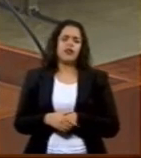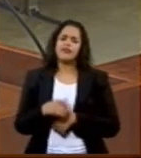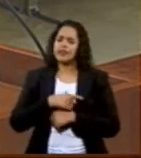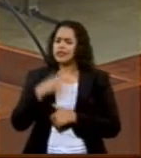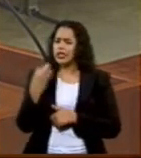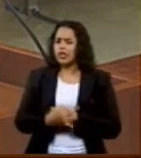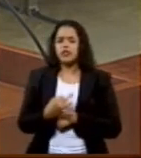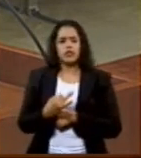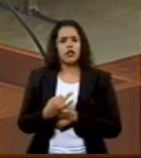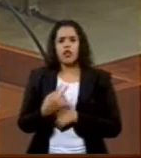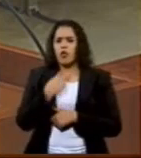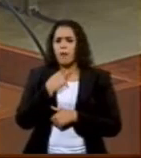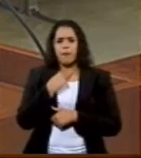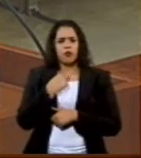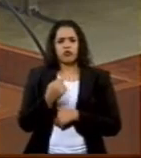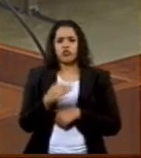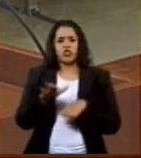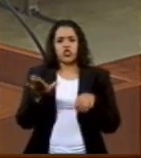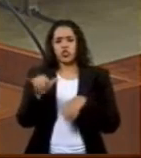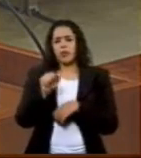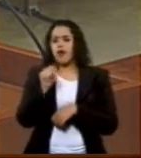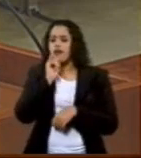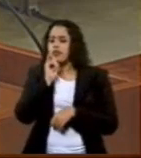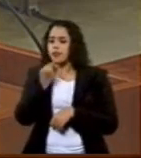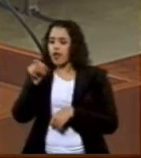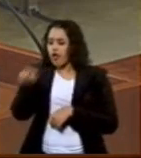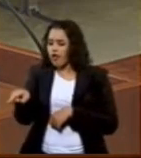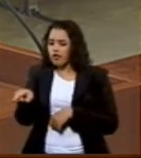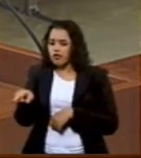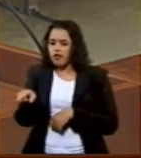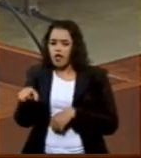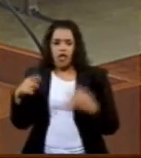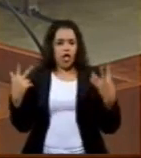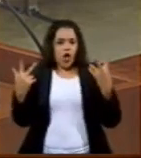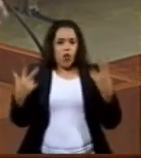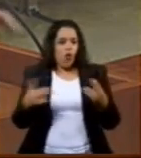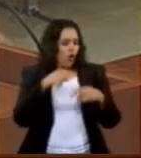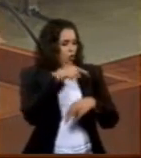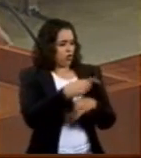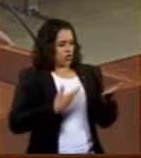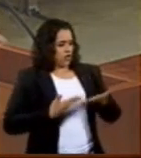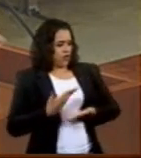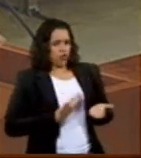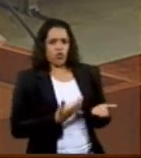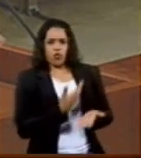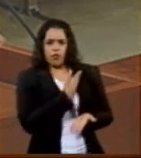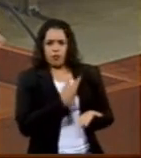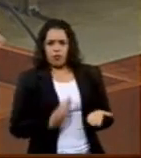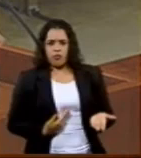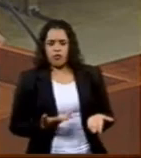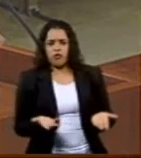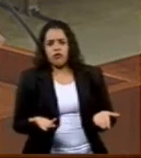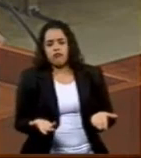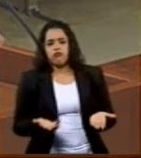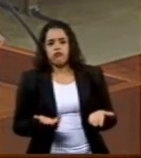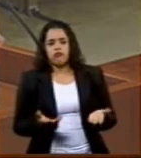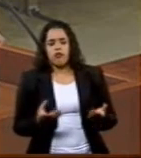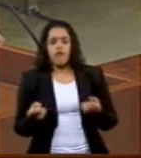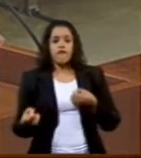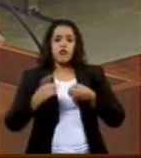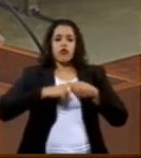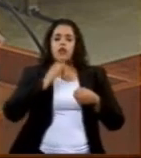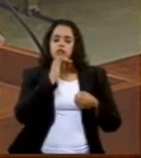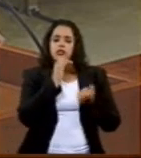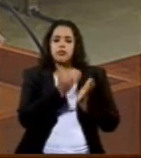certamente não poderia ser invocada isonomia entre os fiscais e os trabalhadores avulsos vinculados ao